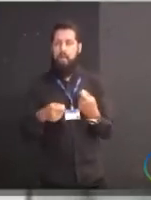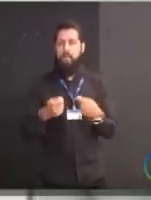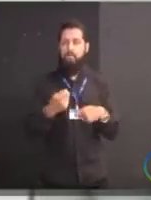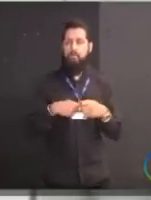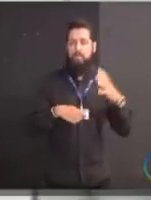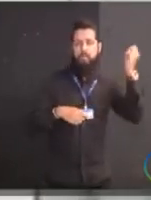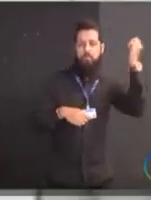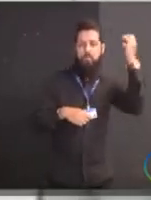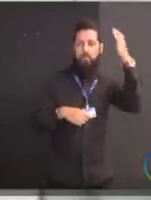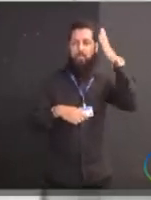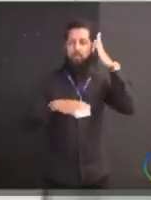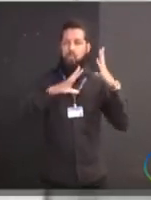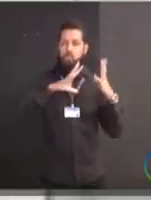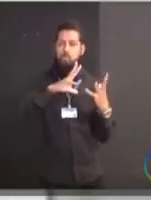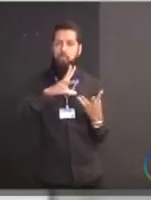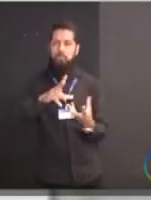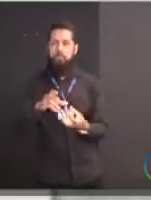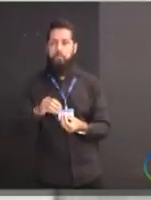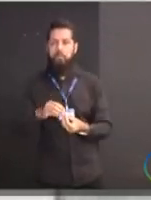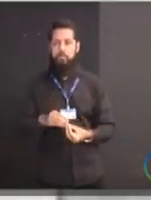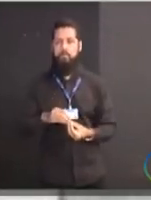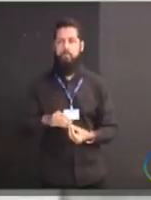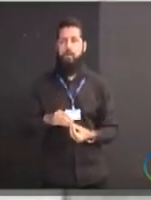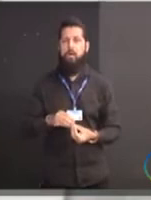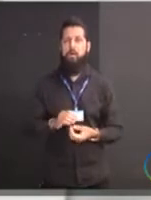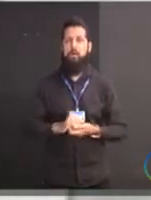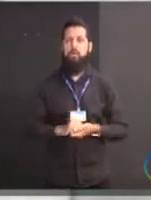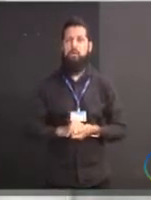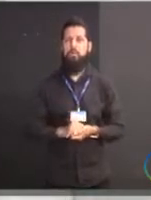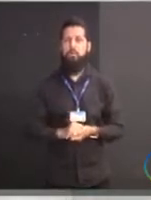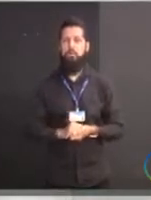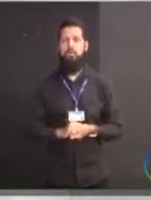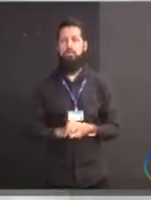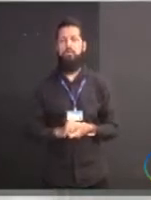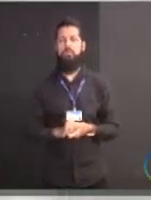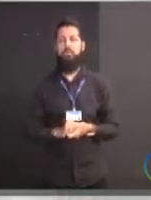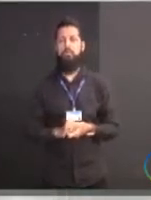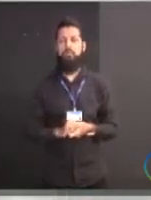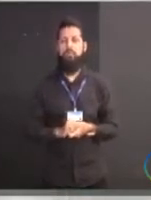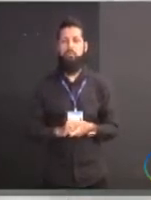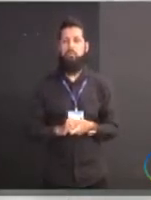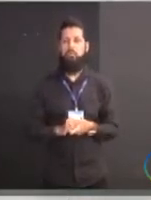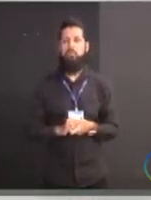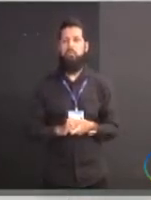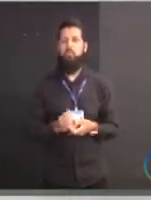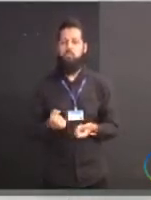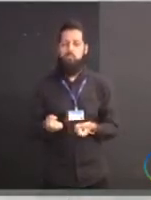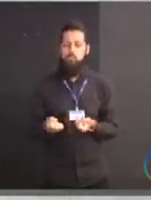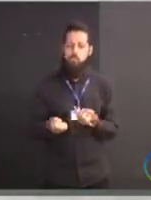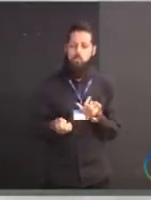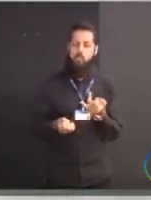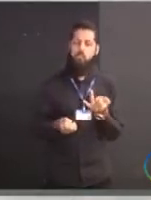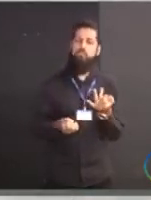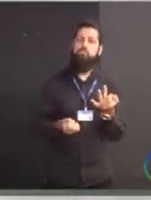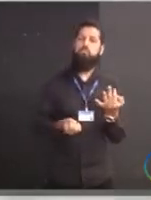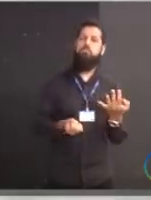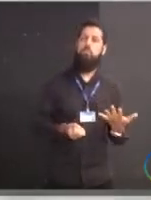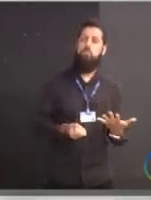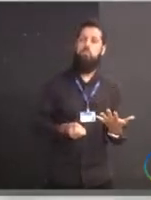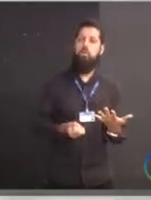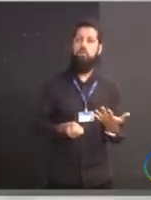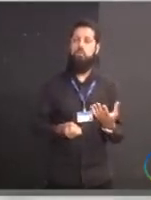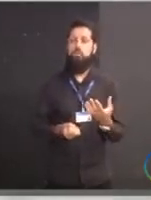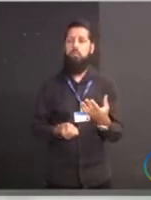povos venham a ser inspiradas pelos mensageiros divinos quanto às